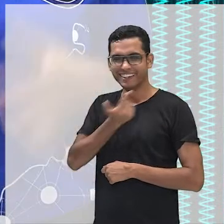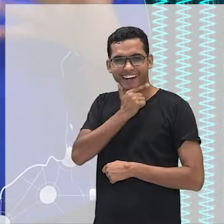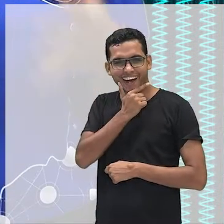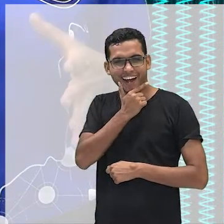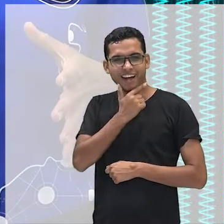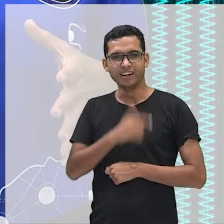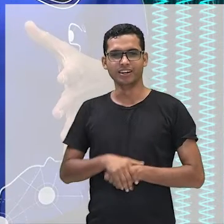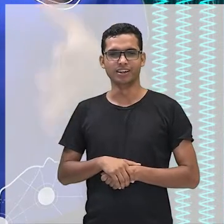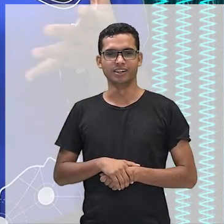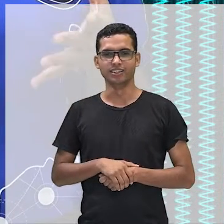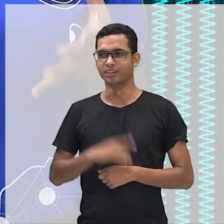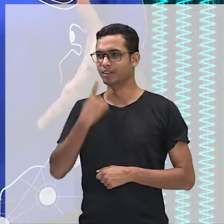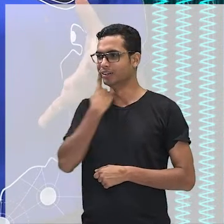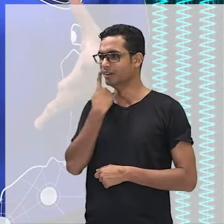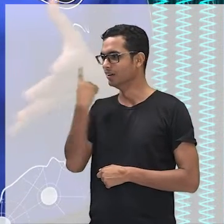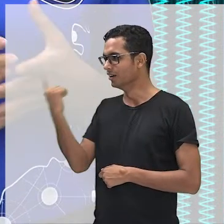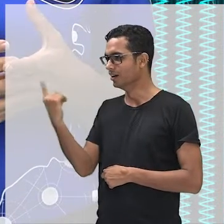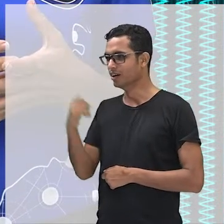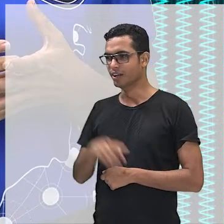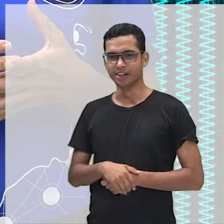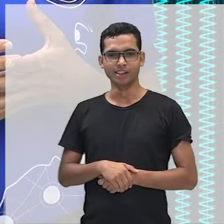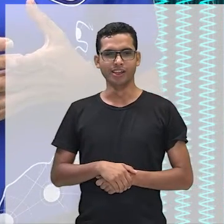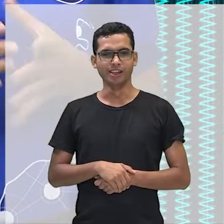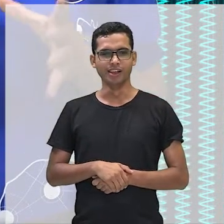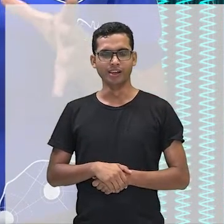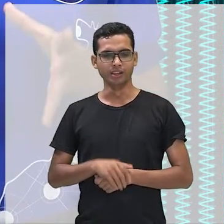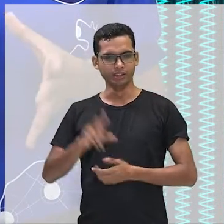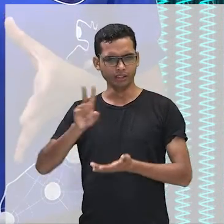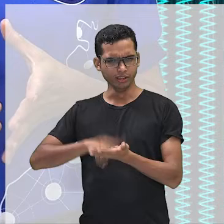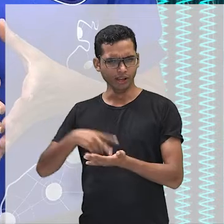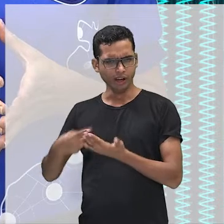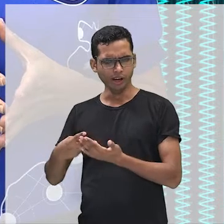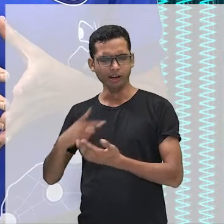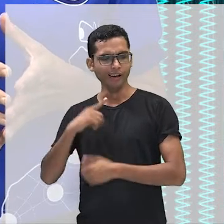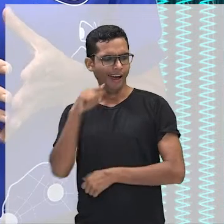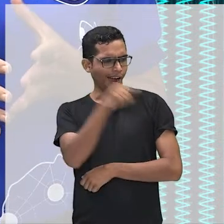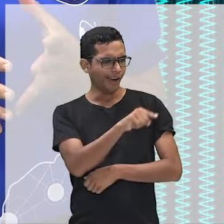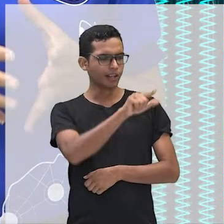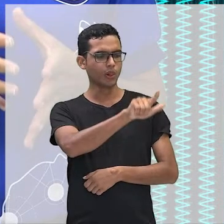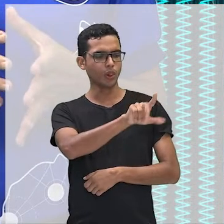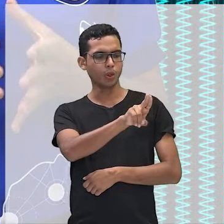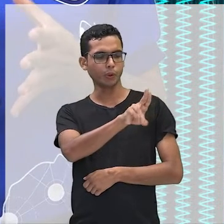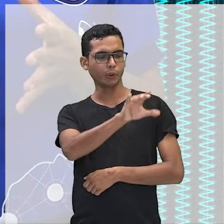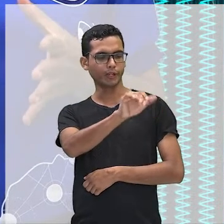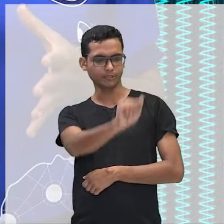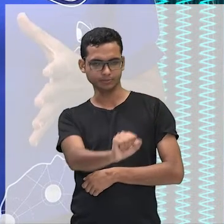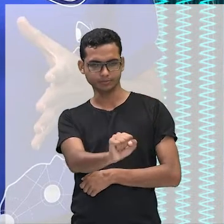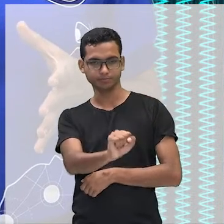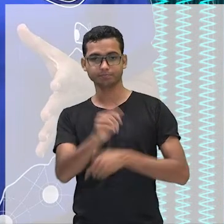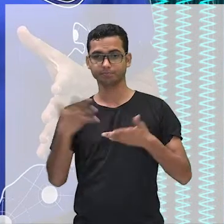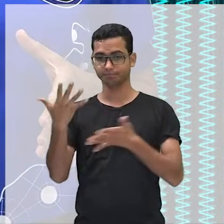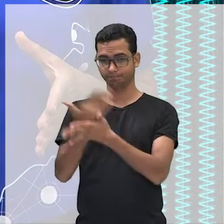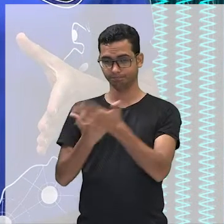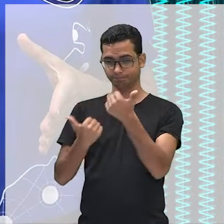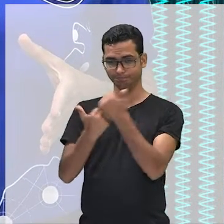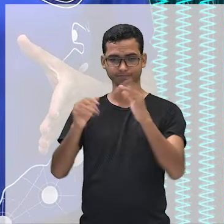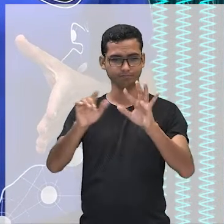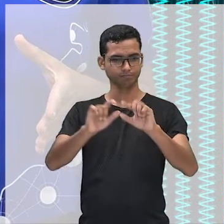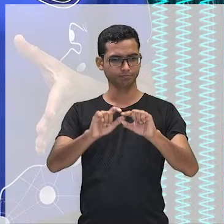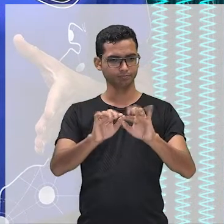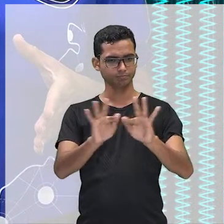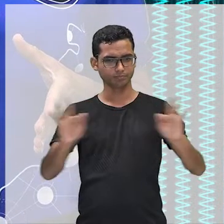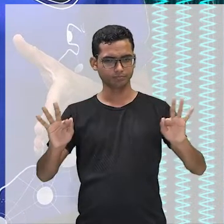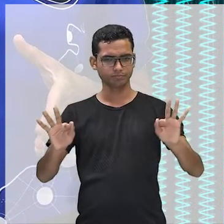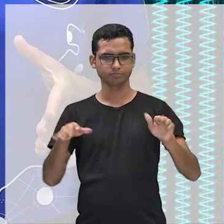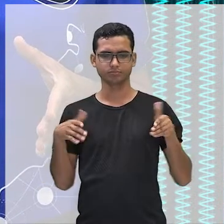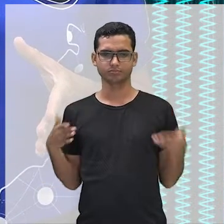Lucas. Aquele é o Lucas. That is Lucas. Então, se eu fosse substituir a minha frase por esse